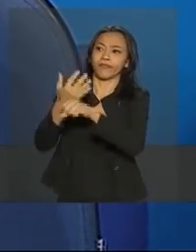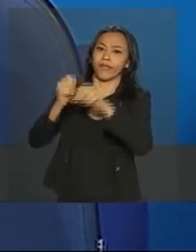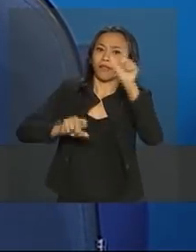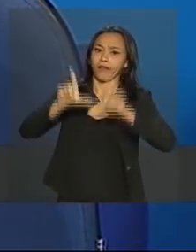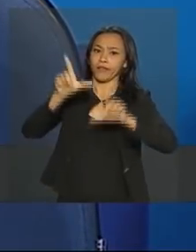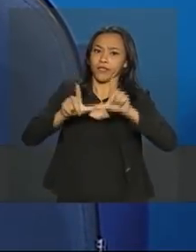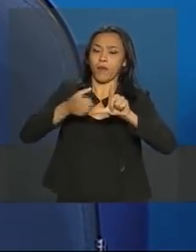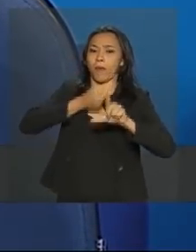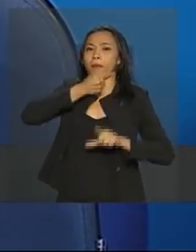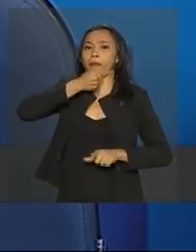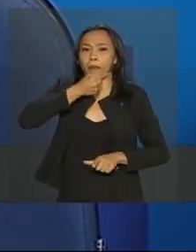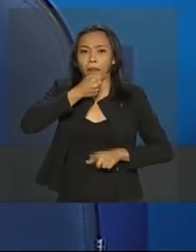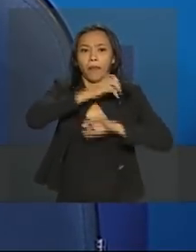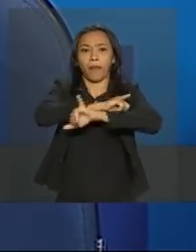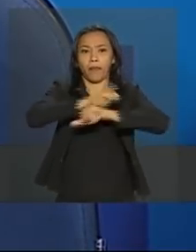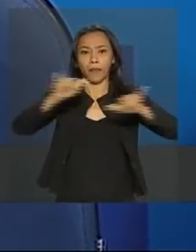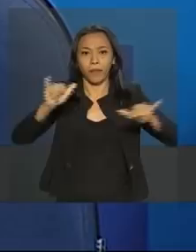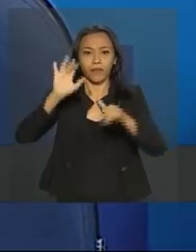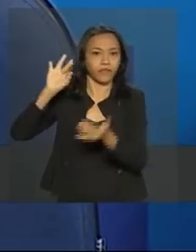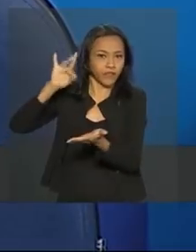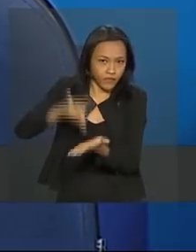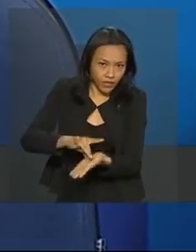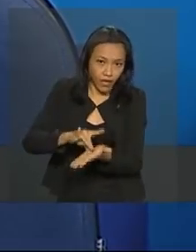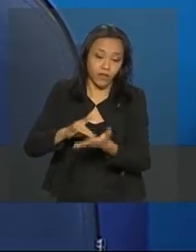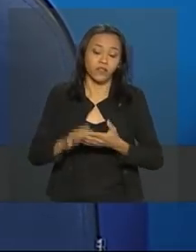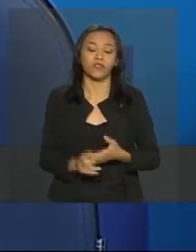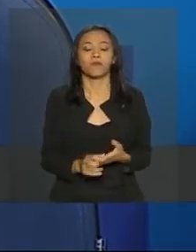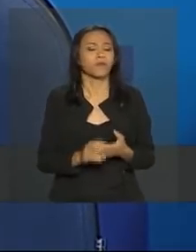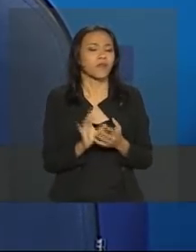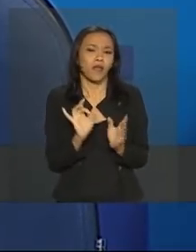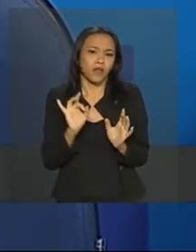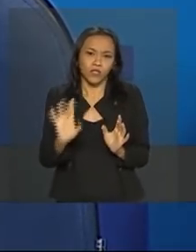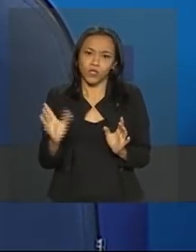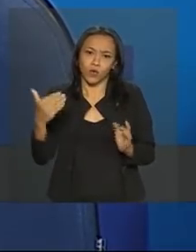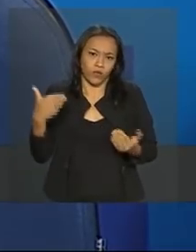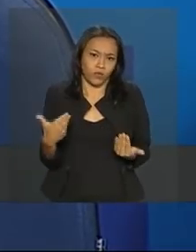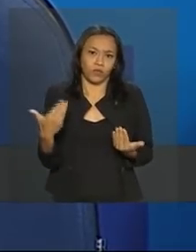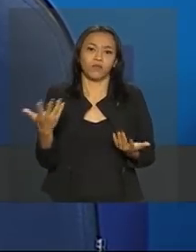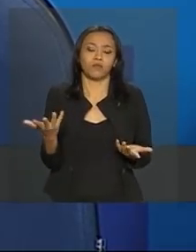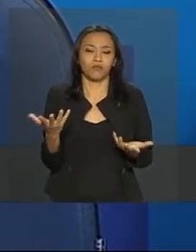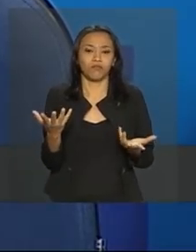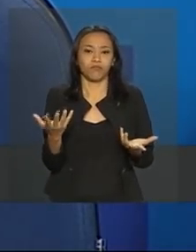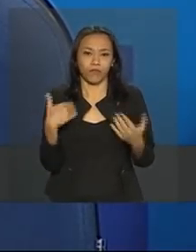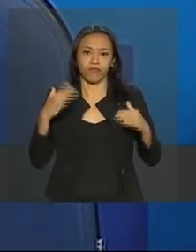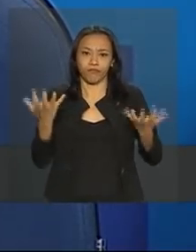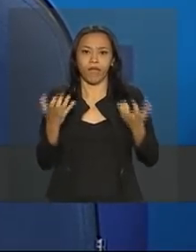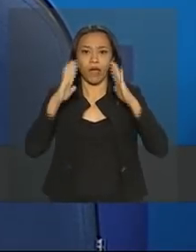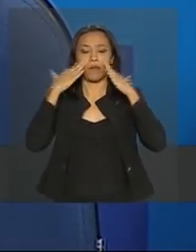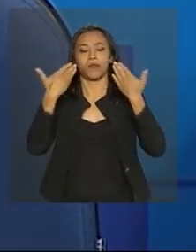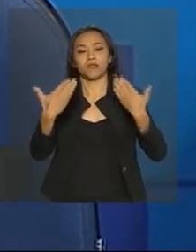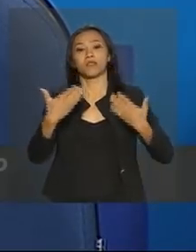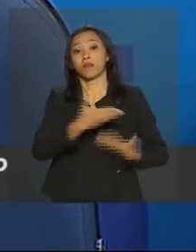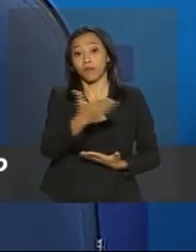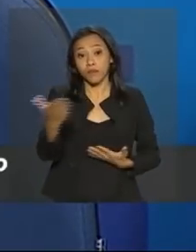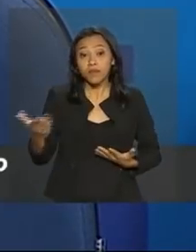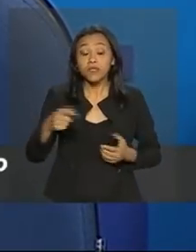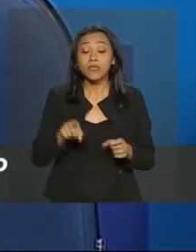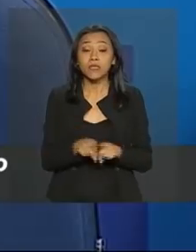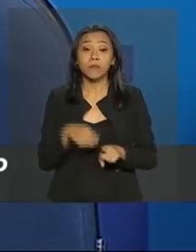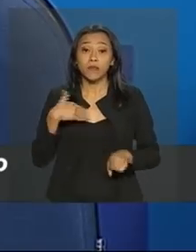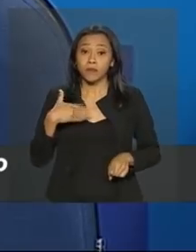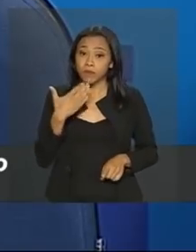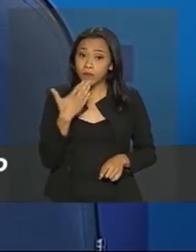esclarecer a verdade dos fatos no mais o ministro era isso que eu tinha a apresentar não é pedir a